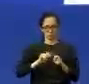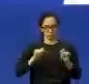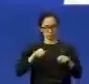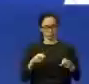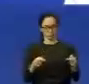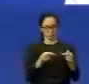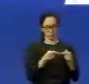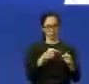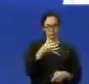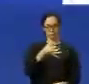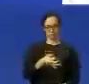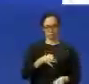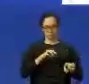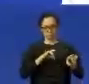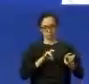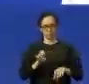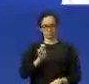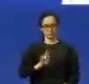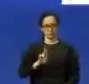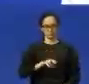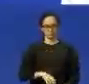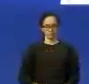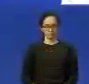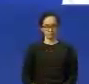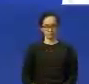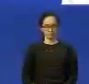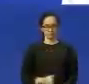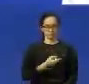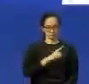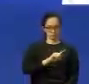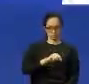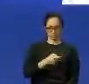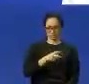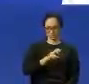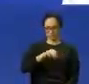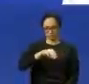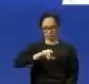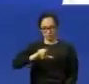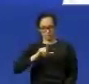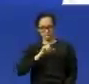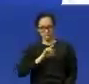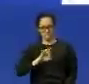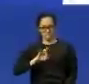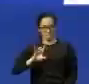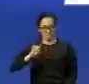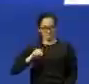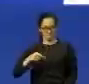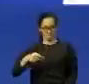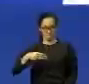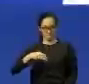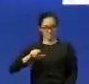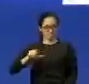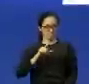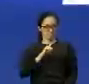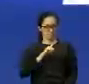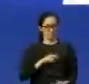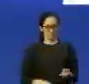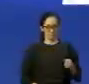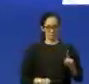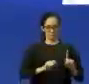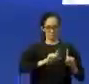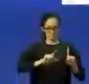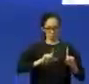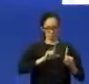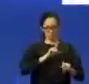atender às especificações técnicas aí, né? Então, 1,5 mililitro de produto para cada 1.000 ml, lembrando que um